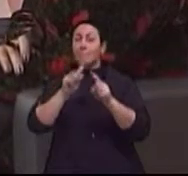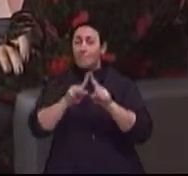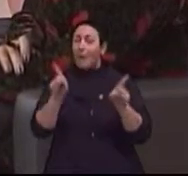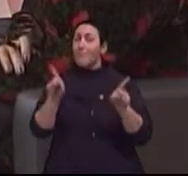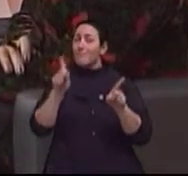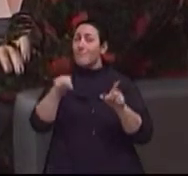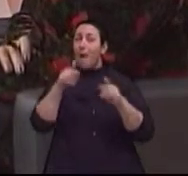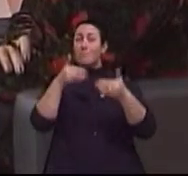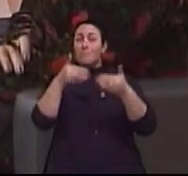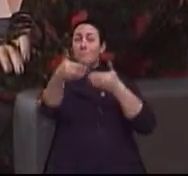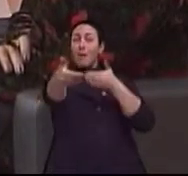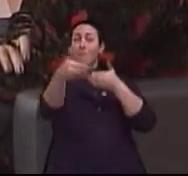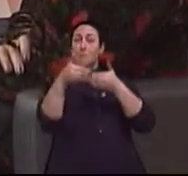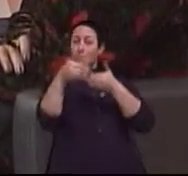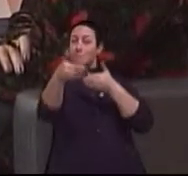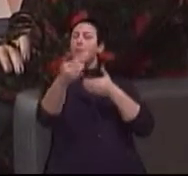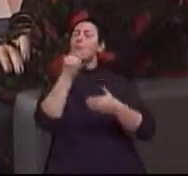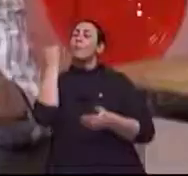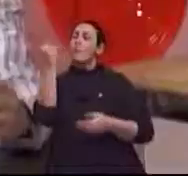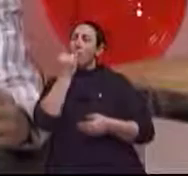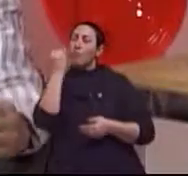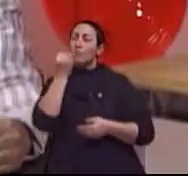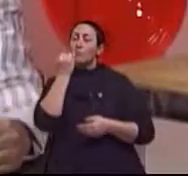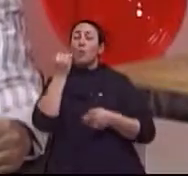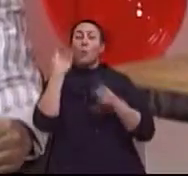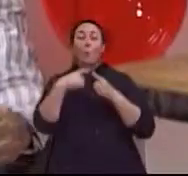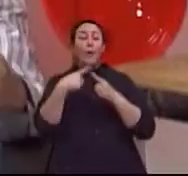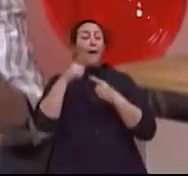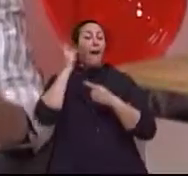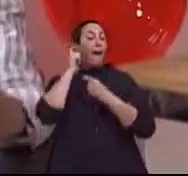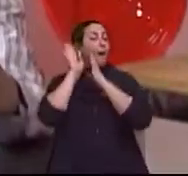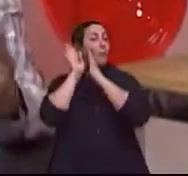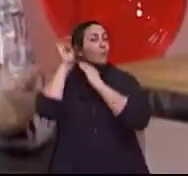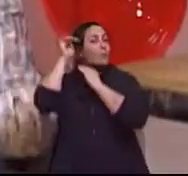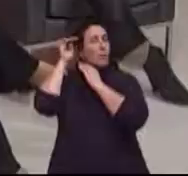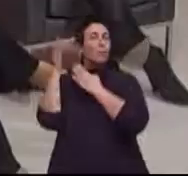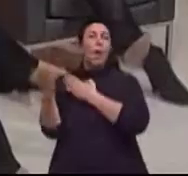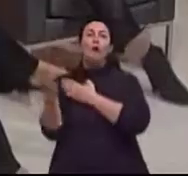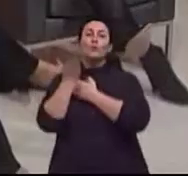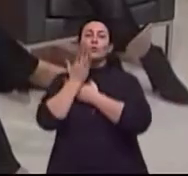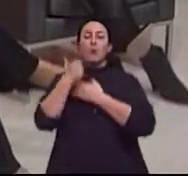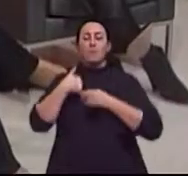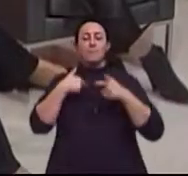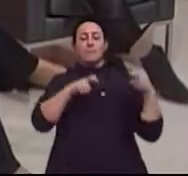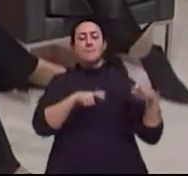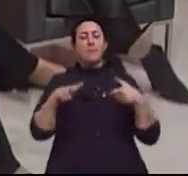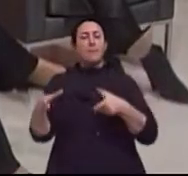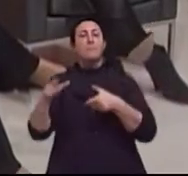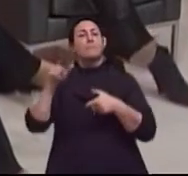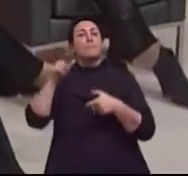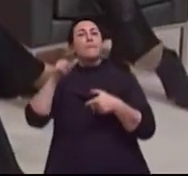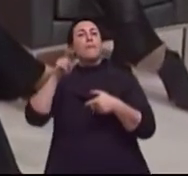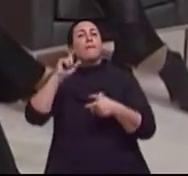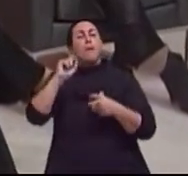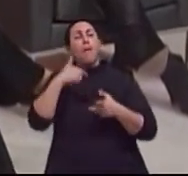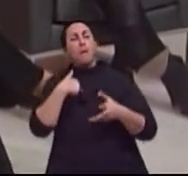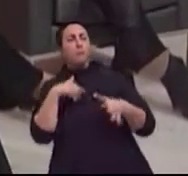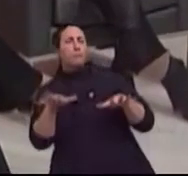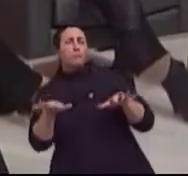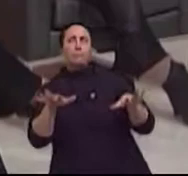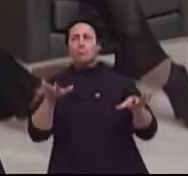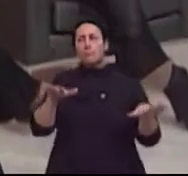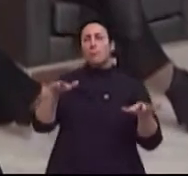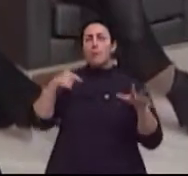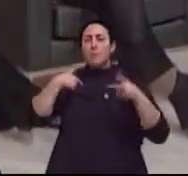ela é muito importante também, a audição. A audição nos localiza no tempo e no espaço também. Claro, né? Claro. Então, a audição, a